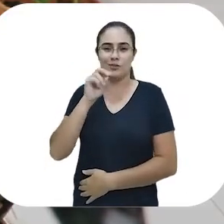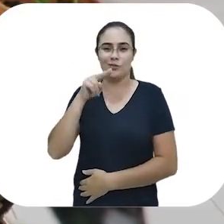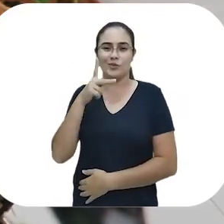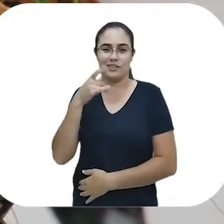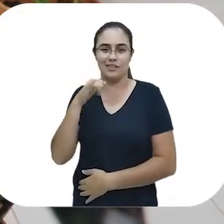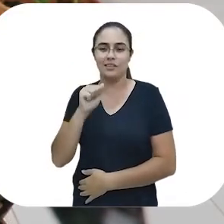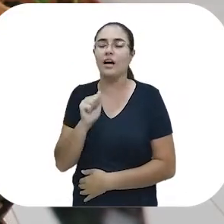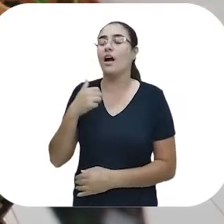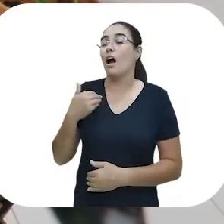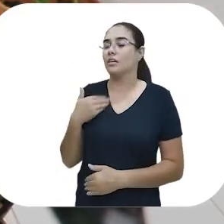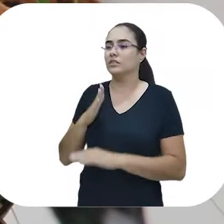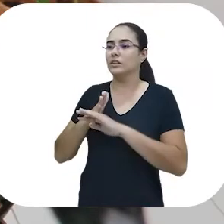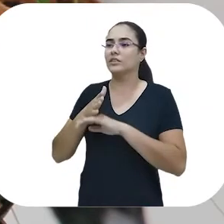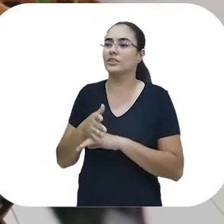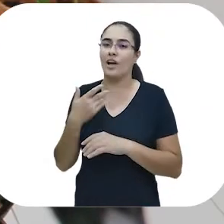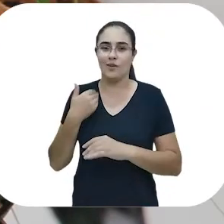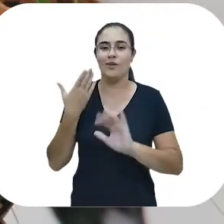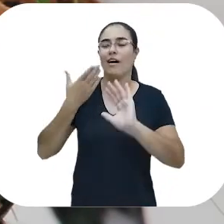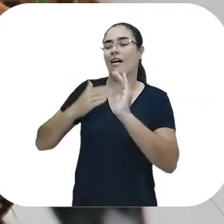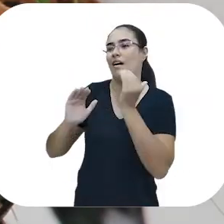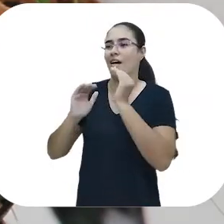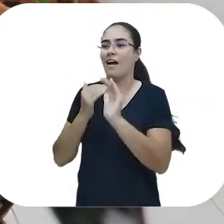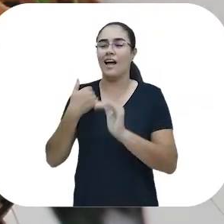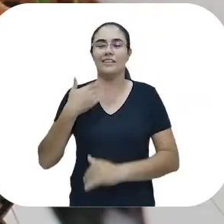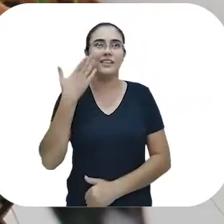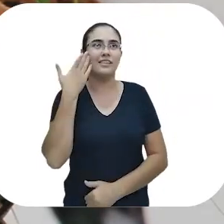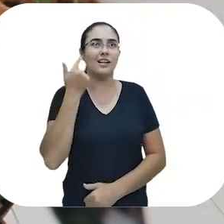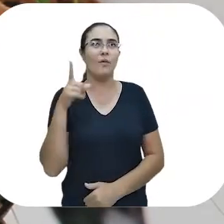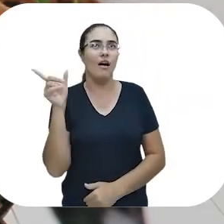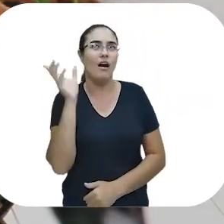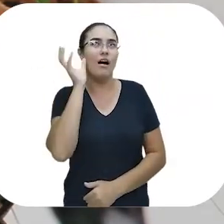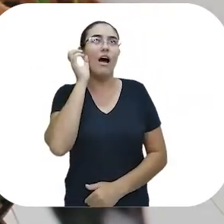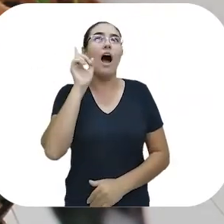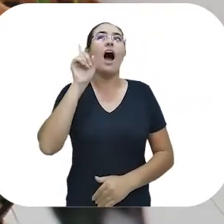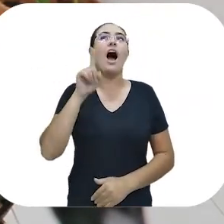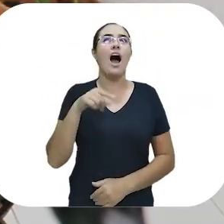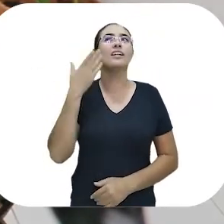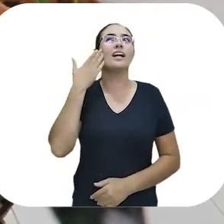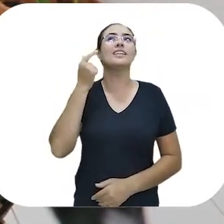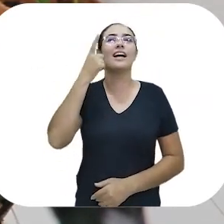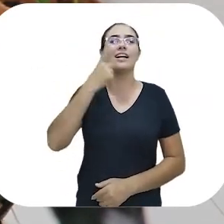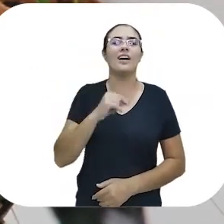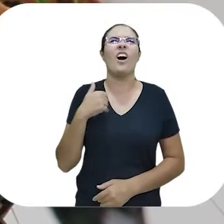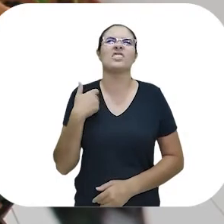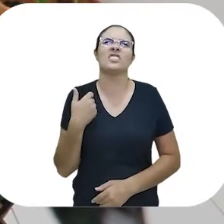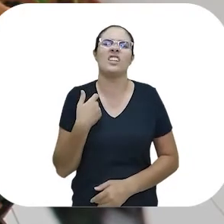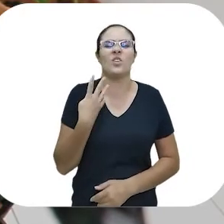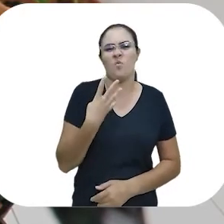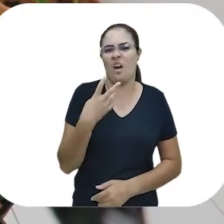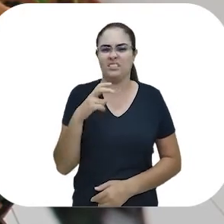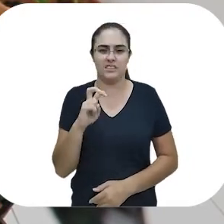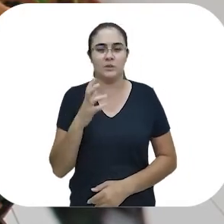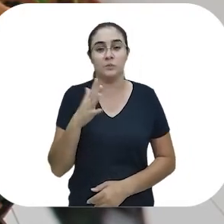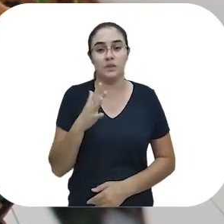eu chegava cantando, então ela já sabia que era eu, né? Eu tinha, sei lá, 4, 5 anos de idade.